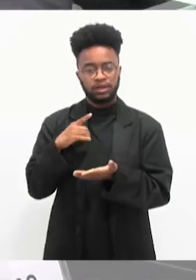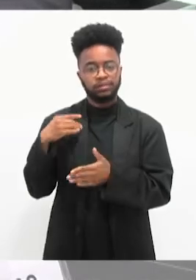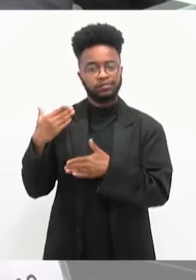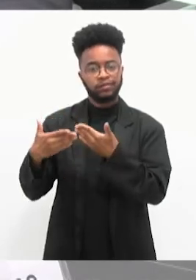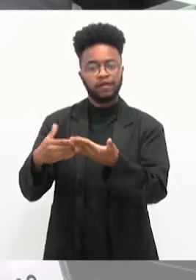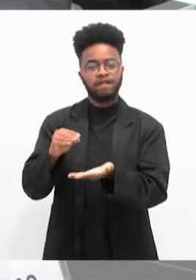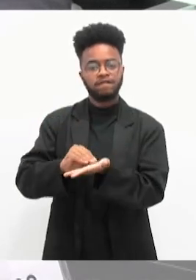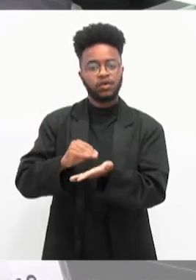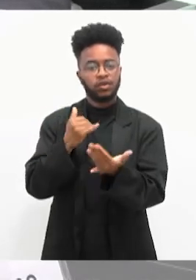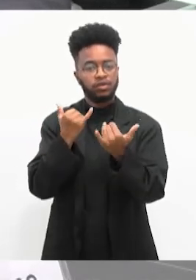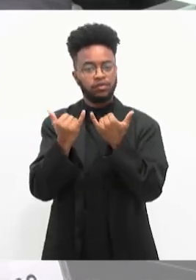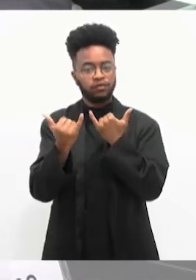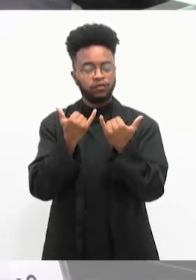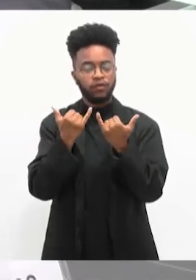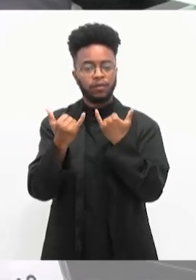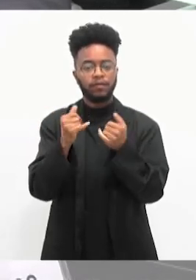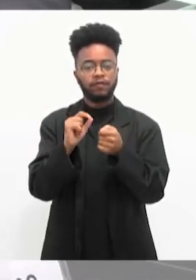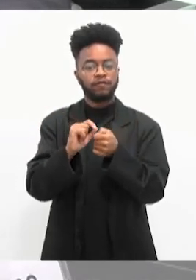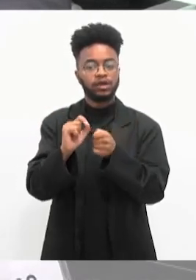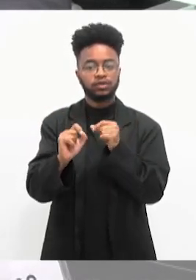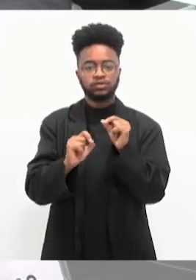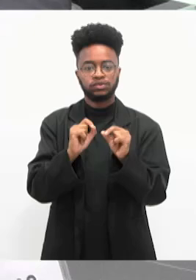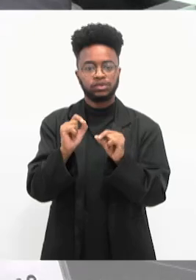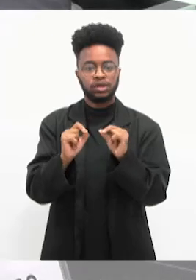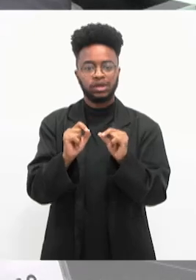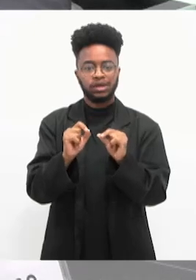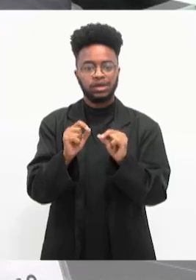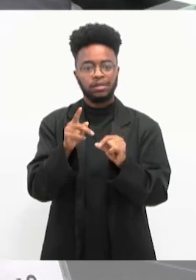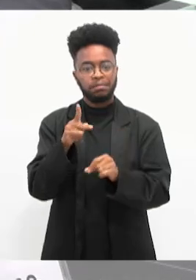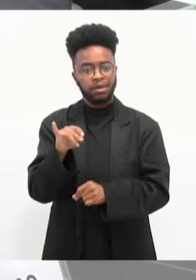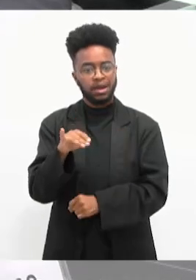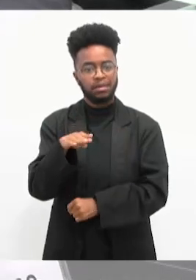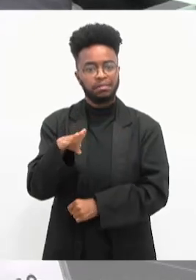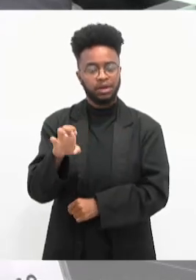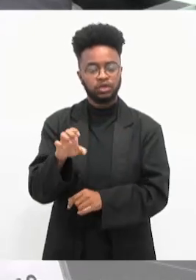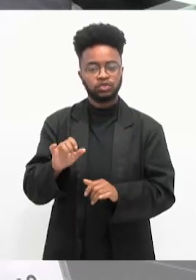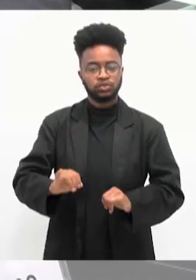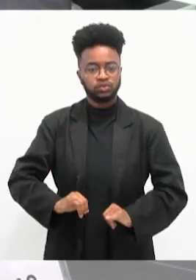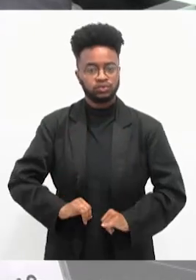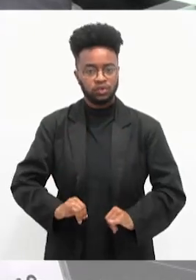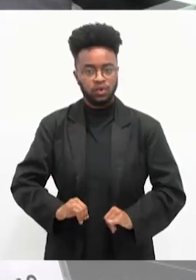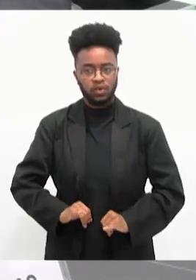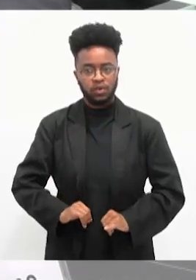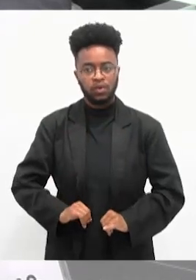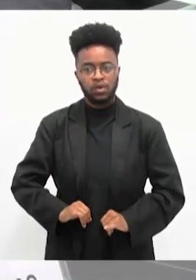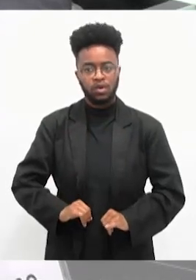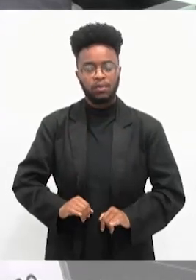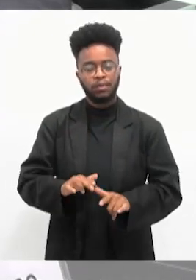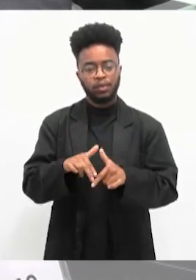de informação faz com que pais e mães sofram com